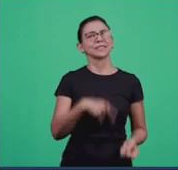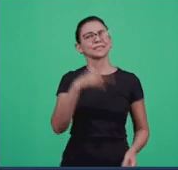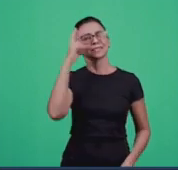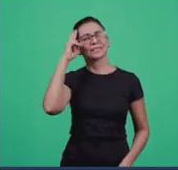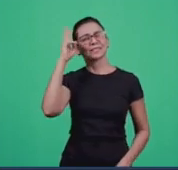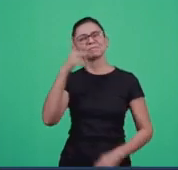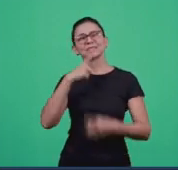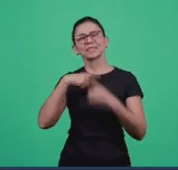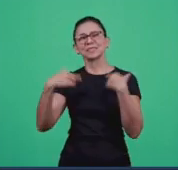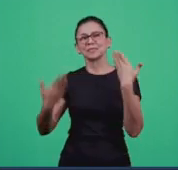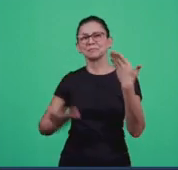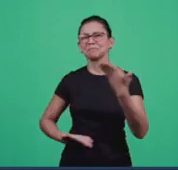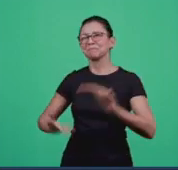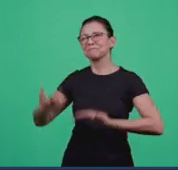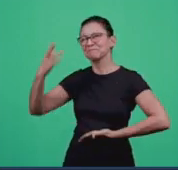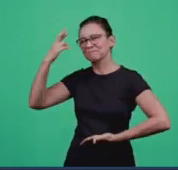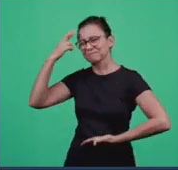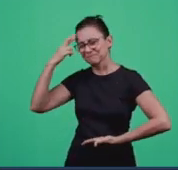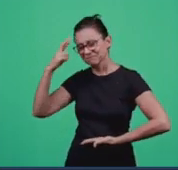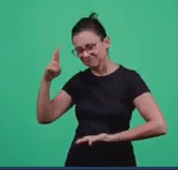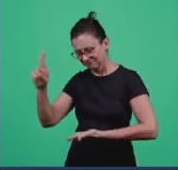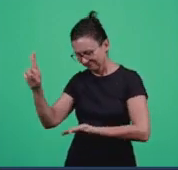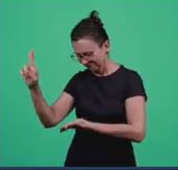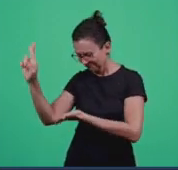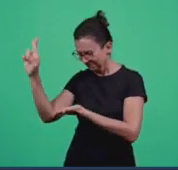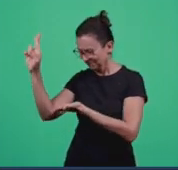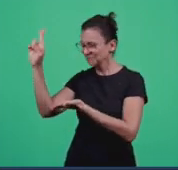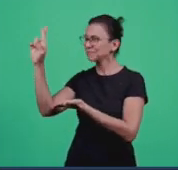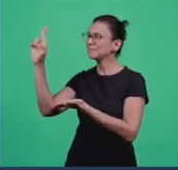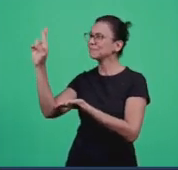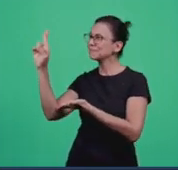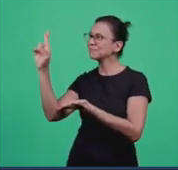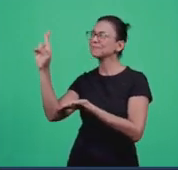alcançar. Quero ser o servo do Senhor